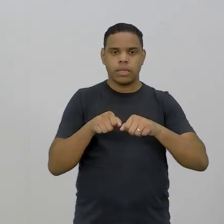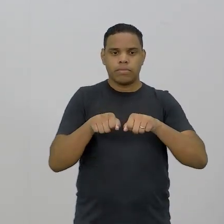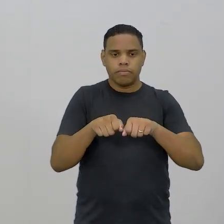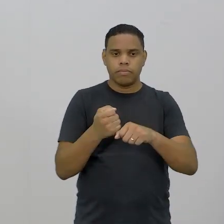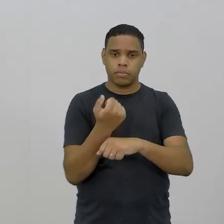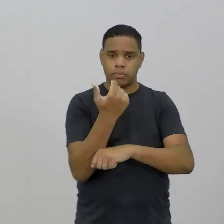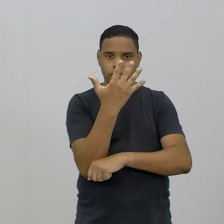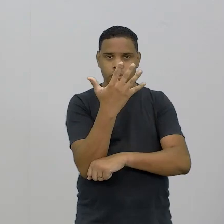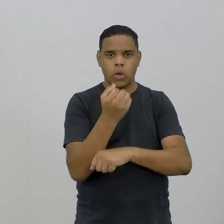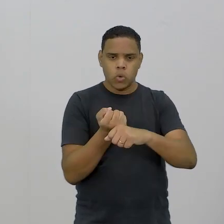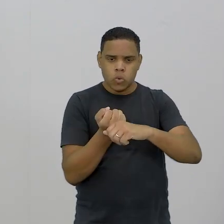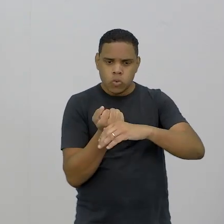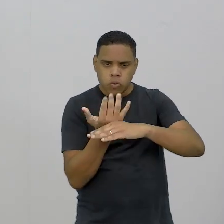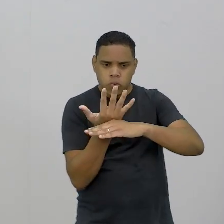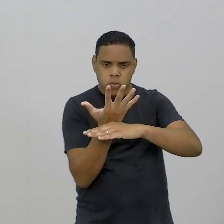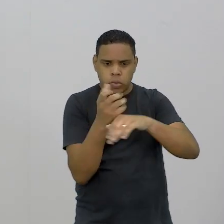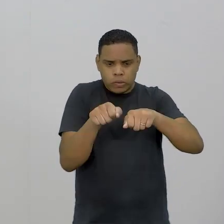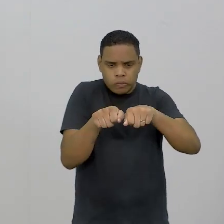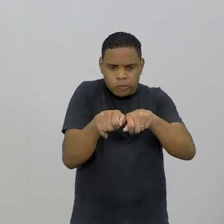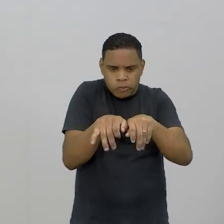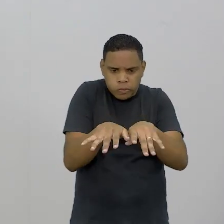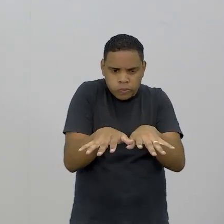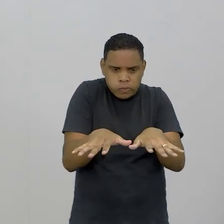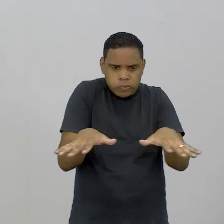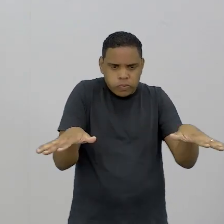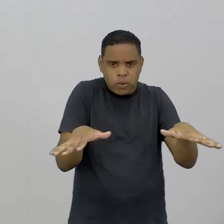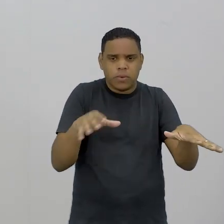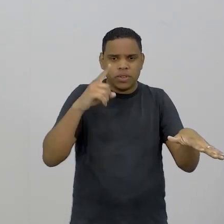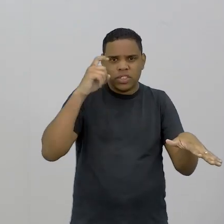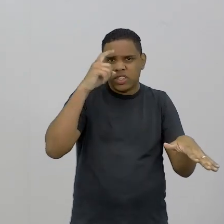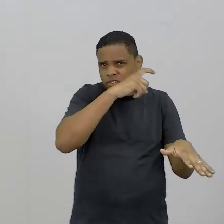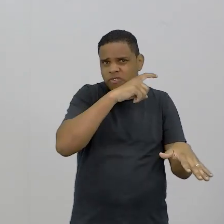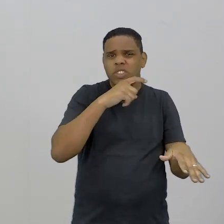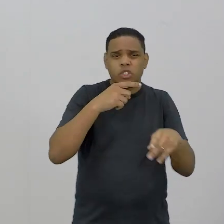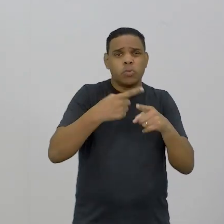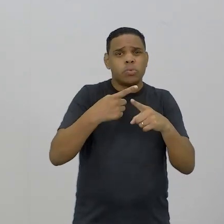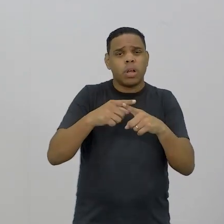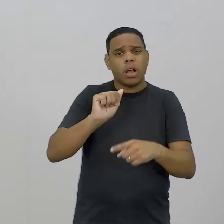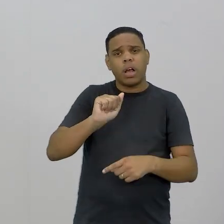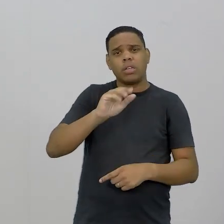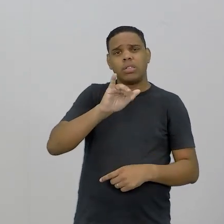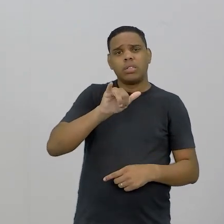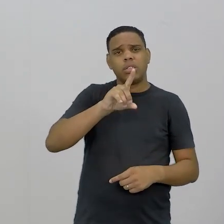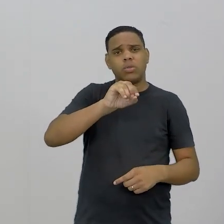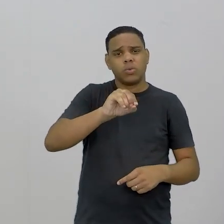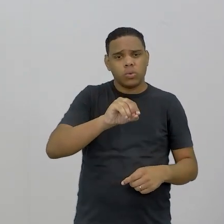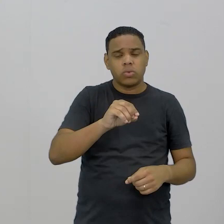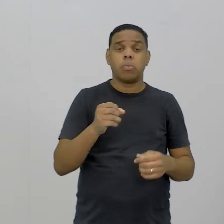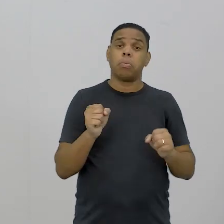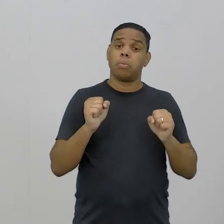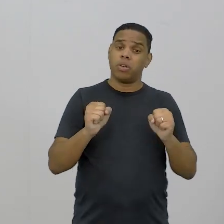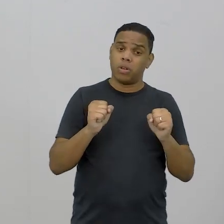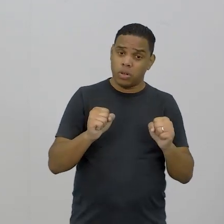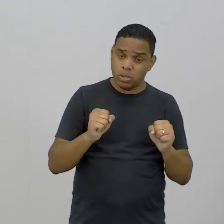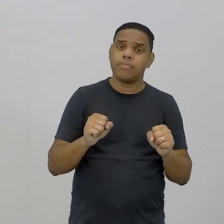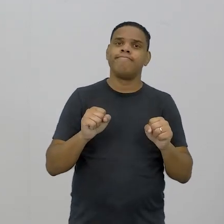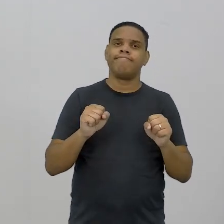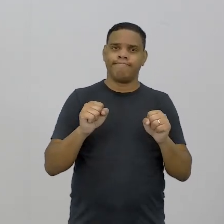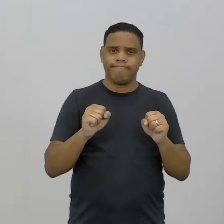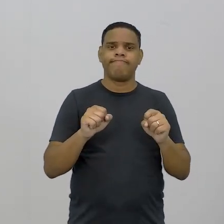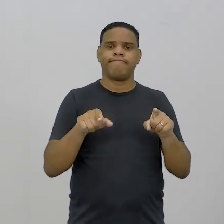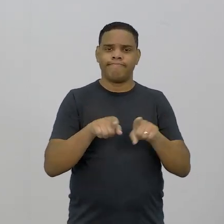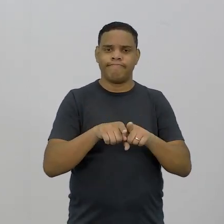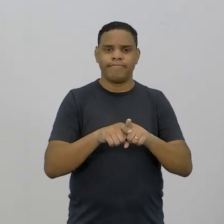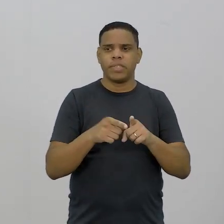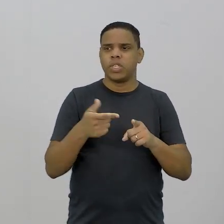raiz penetrando no solo, né? Esse nível de acidez também, ele pode inclusive influenciar